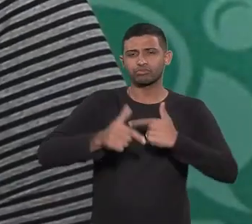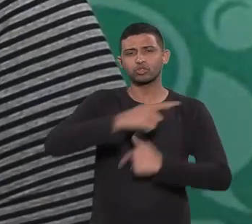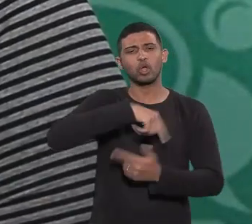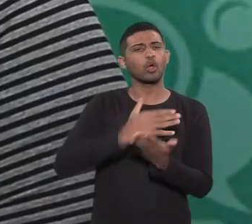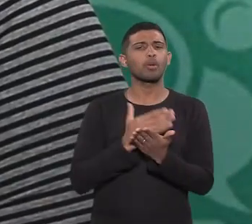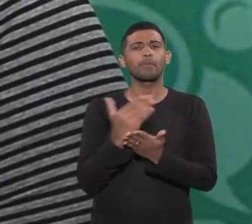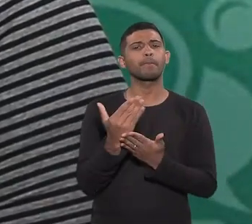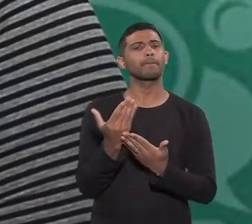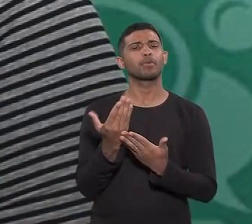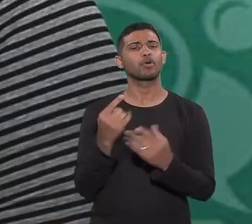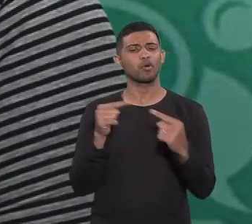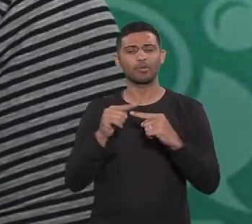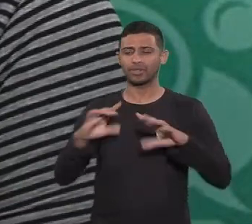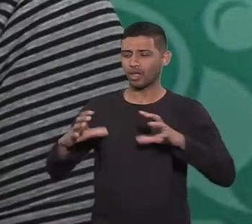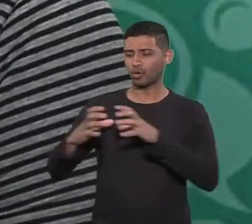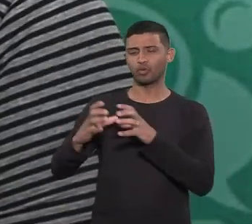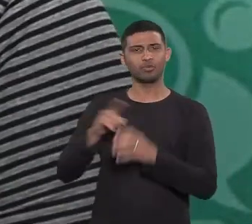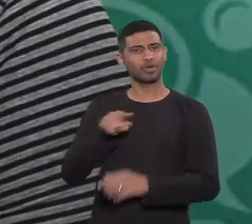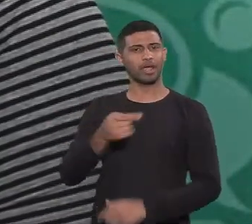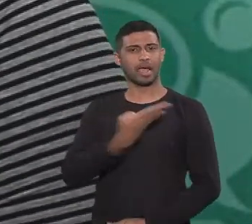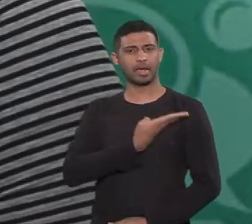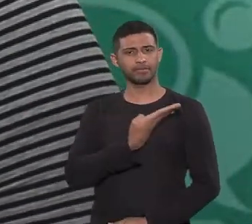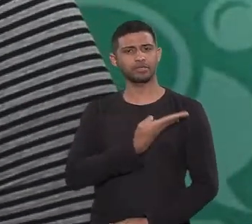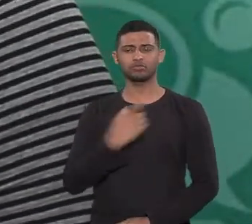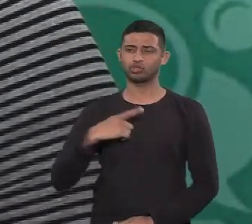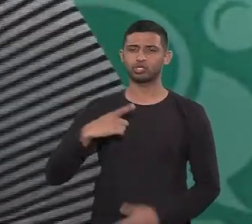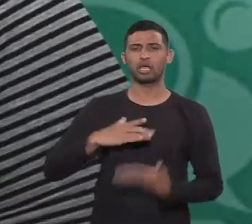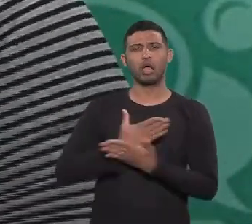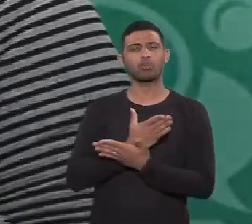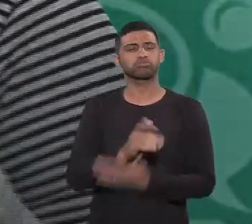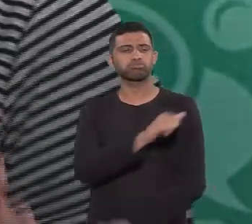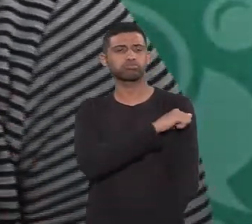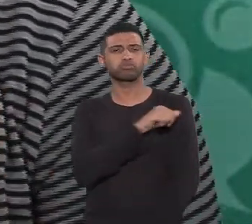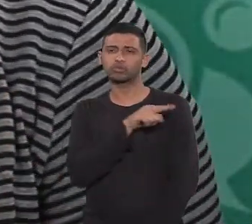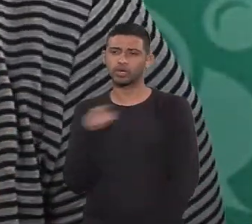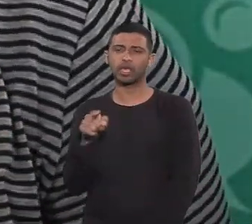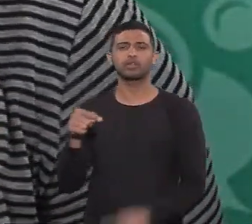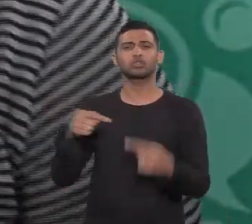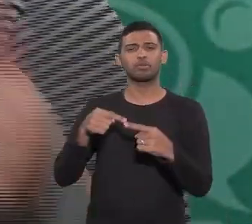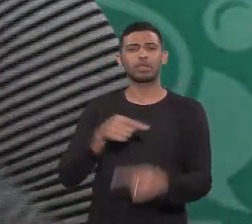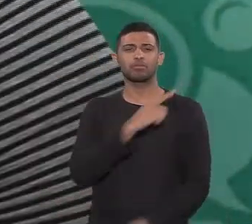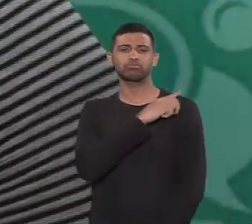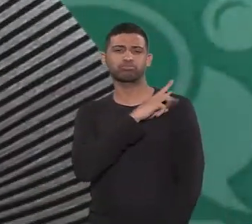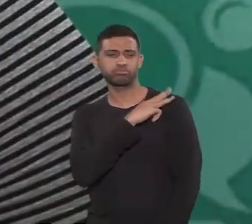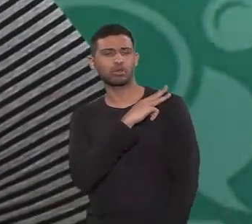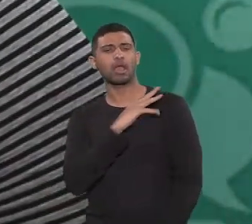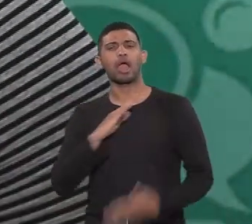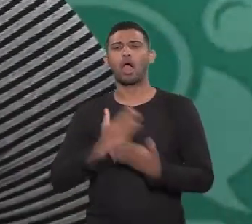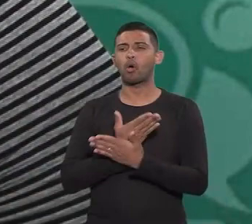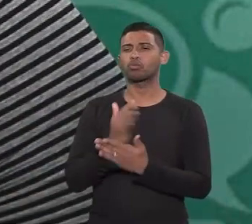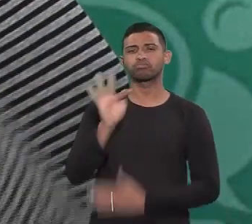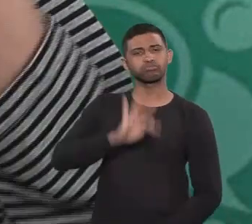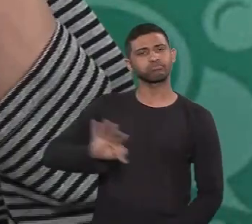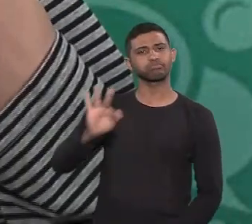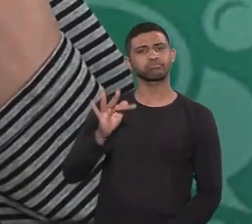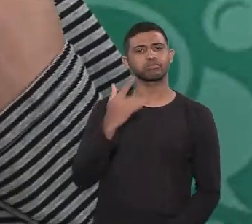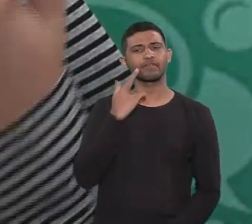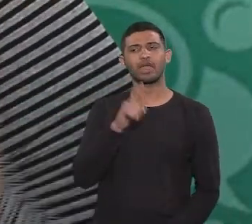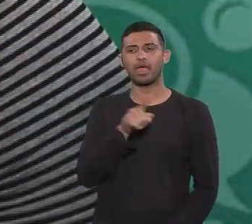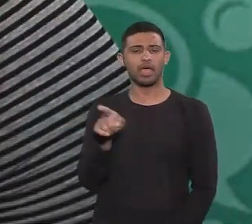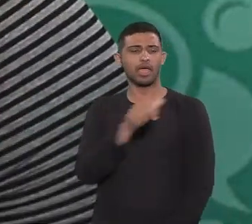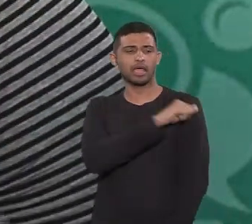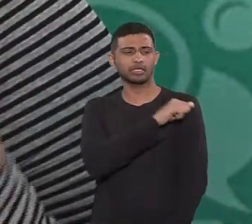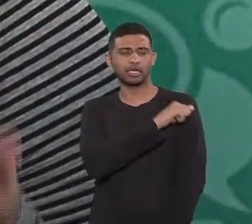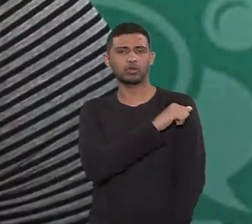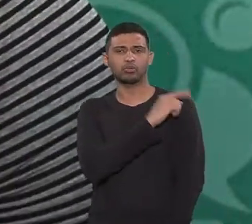gente começou justamente por um grupo de amigos que tinha tanto alunos que estavam ainda no ensino médio, pessoas que já estavam na faculdade. Esses